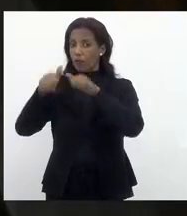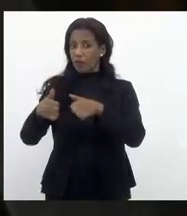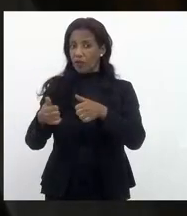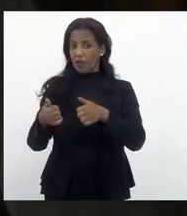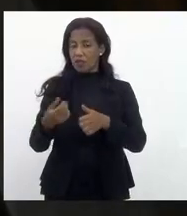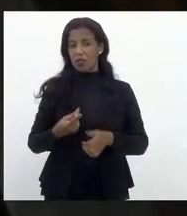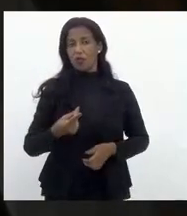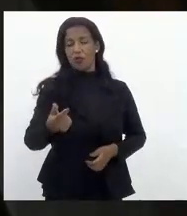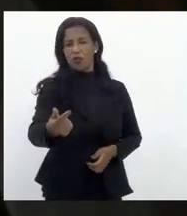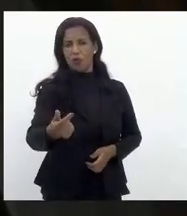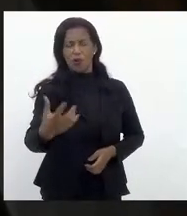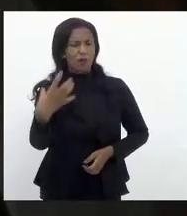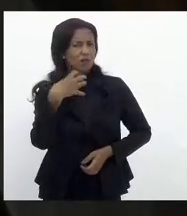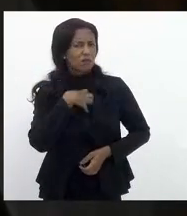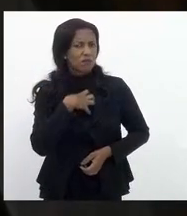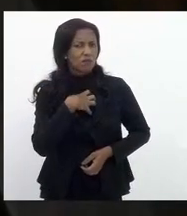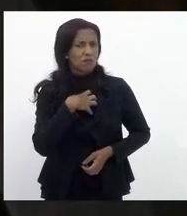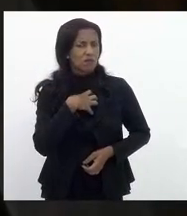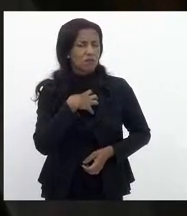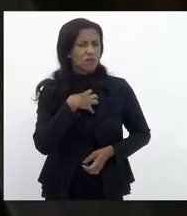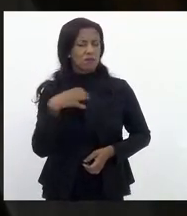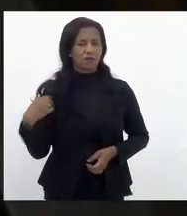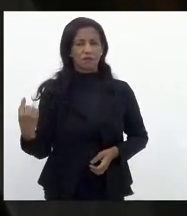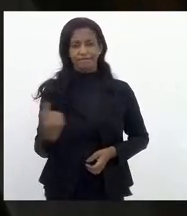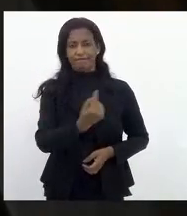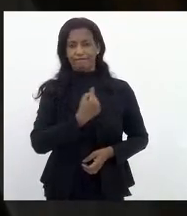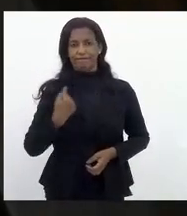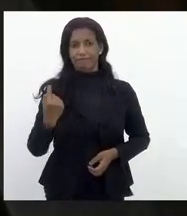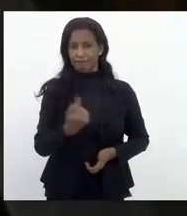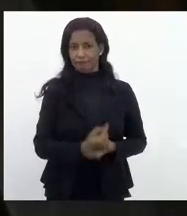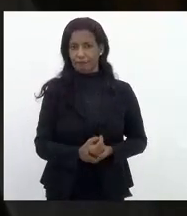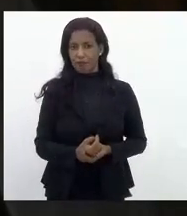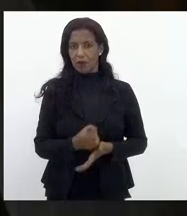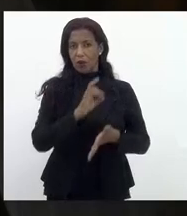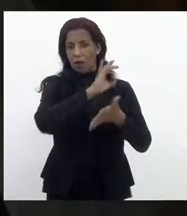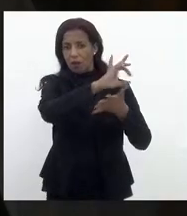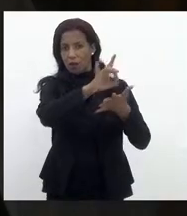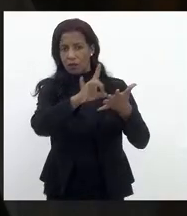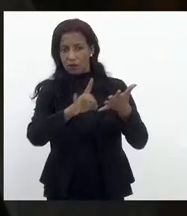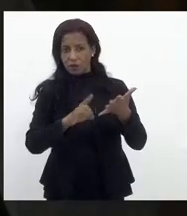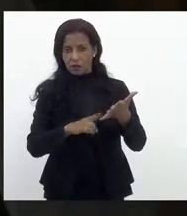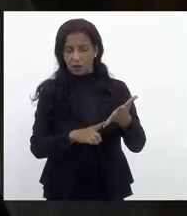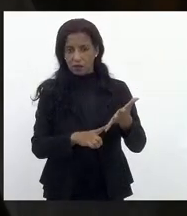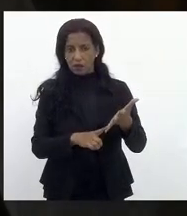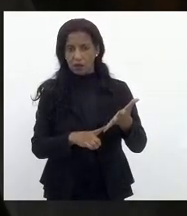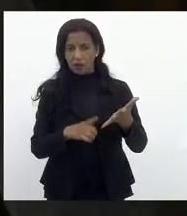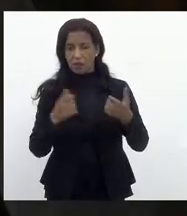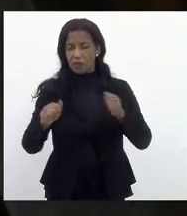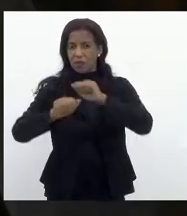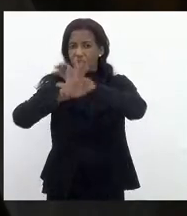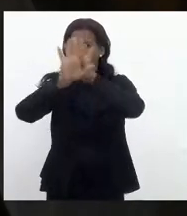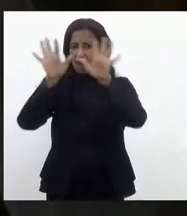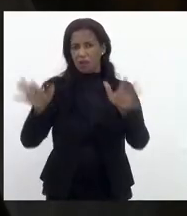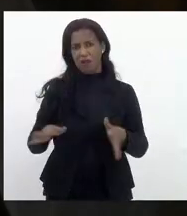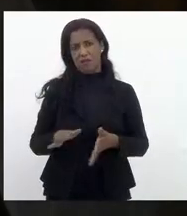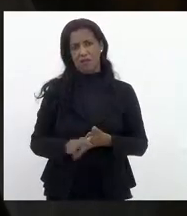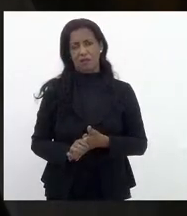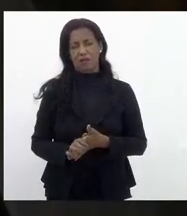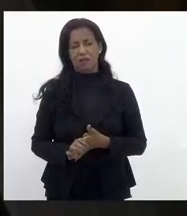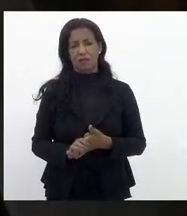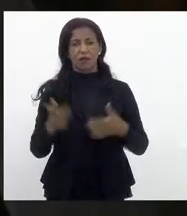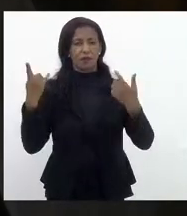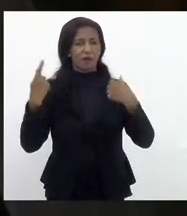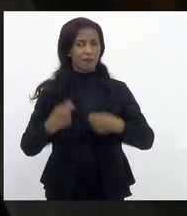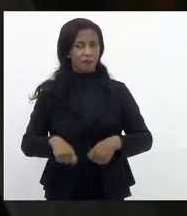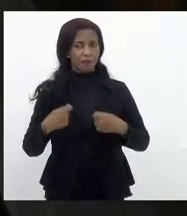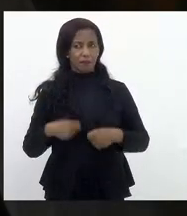isso é um sentimento geral Então essas questões tem que ficar Claras e